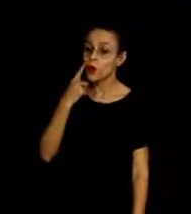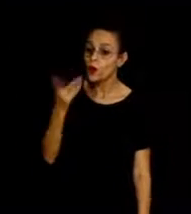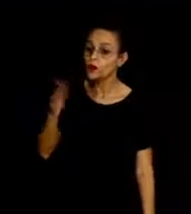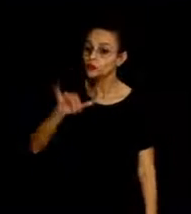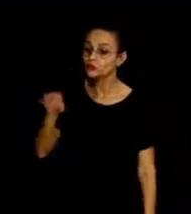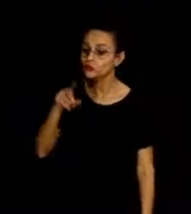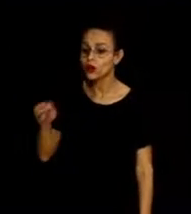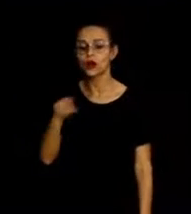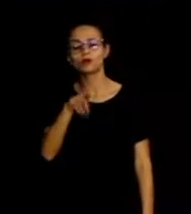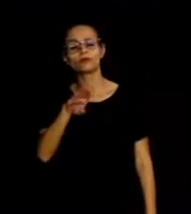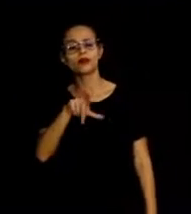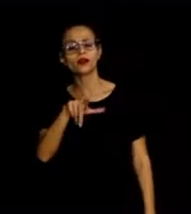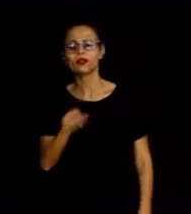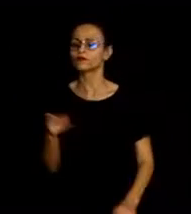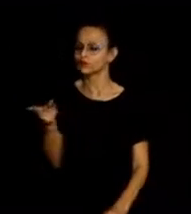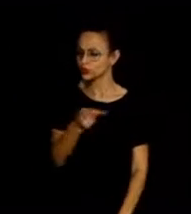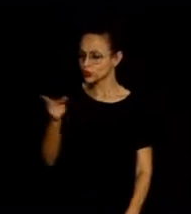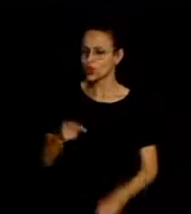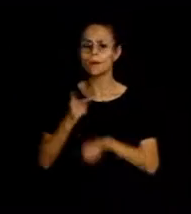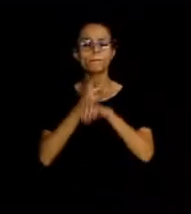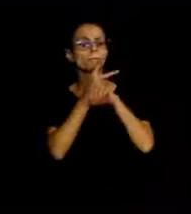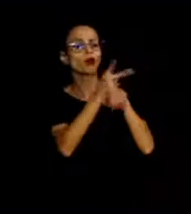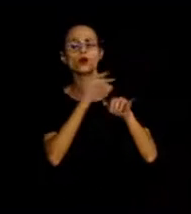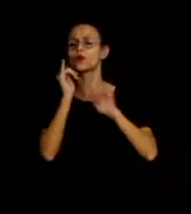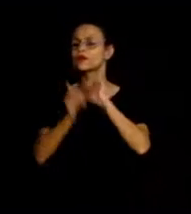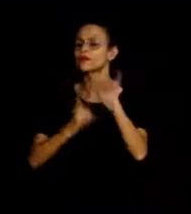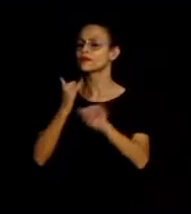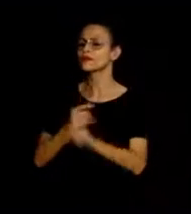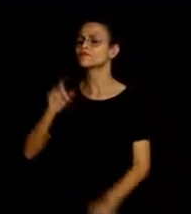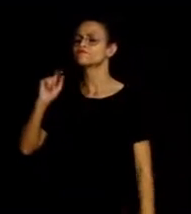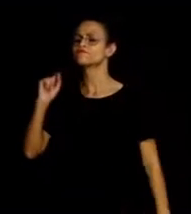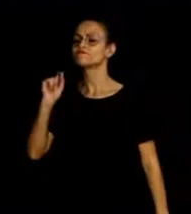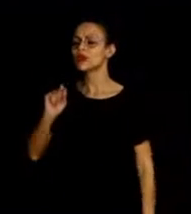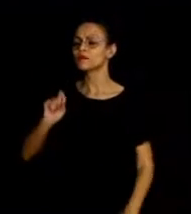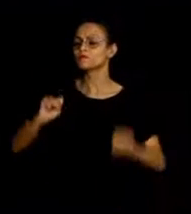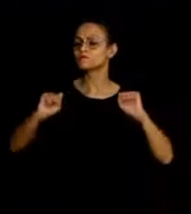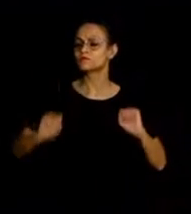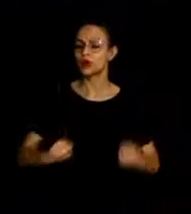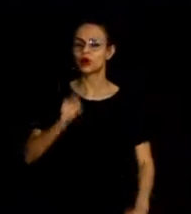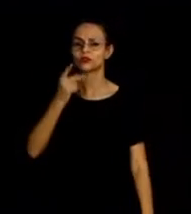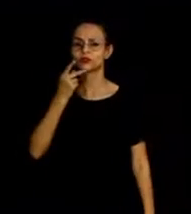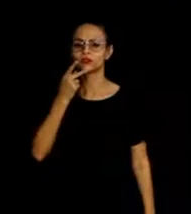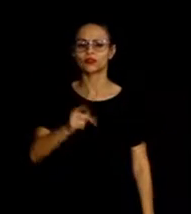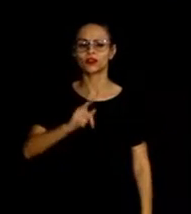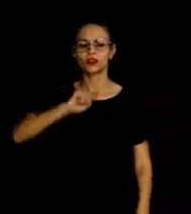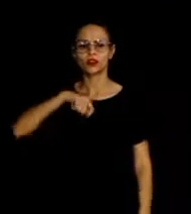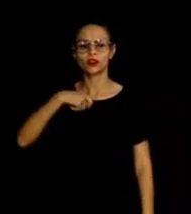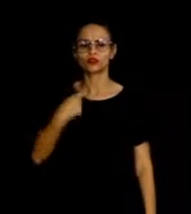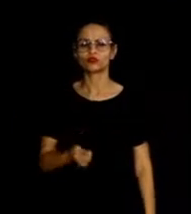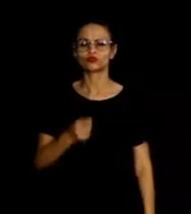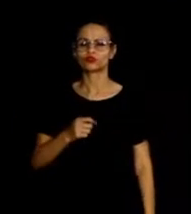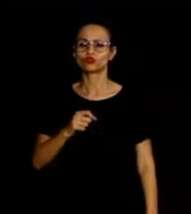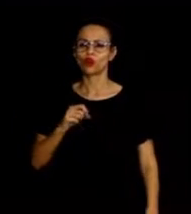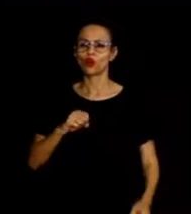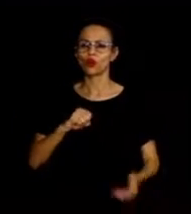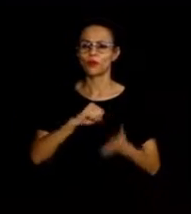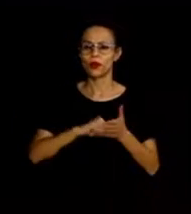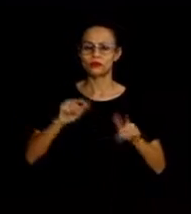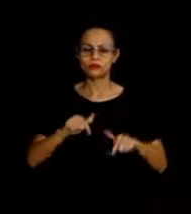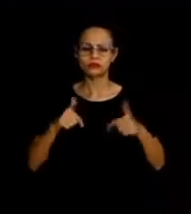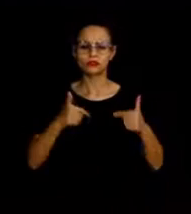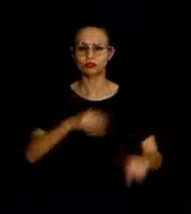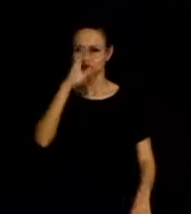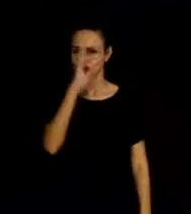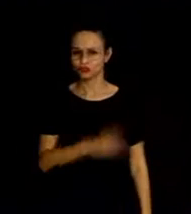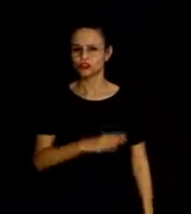João Bela procurem na internet quem são os legitimados para ajuizamento de uma ação direta de inconstitucionalidade